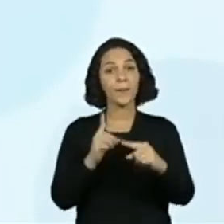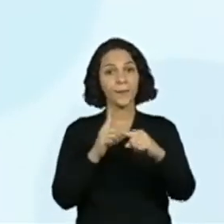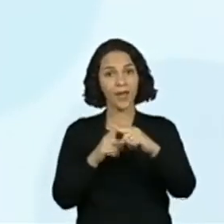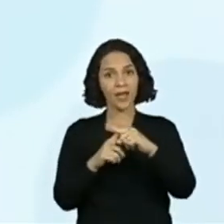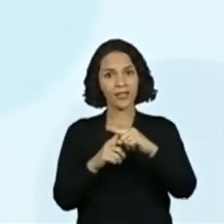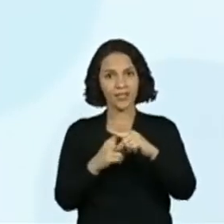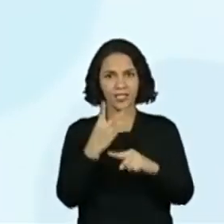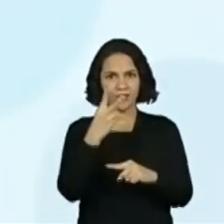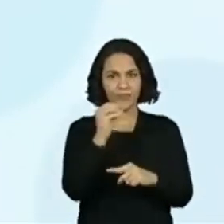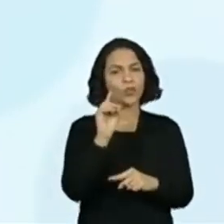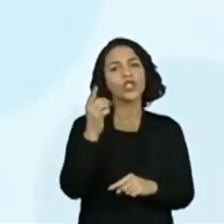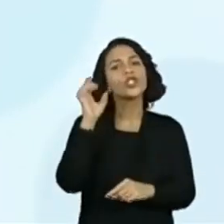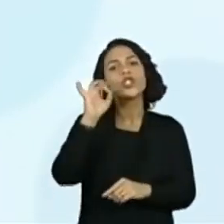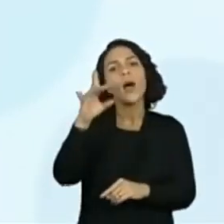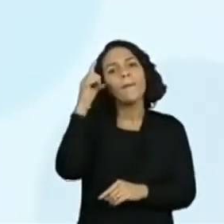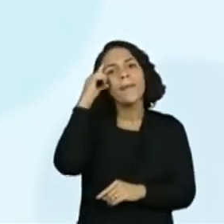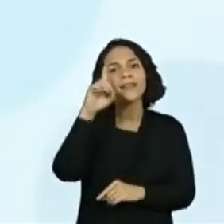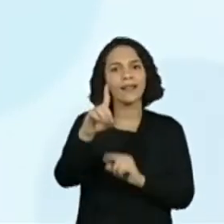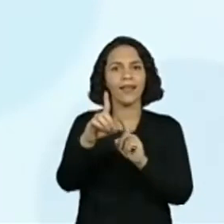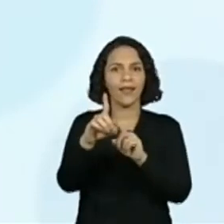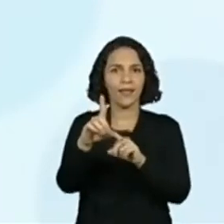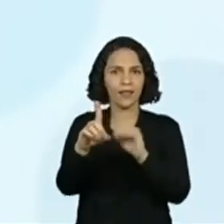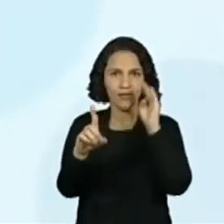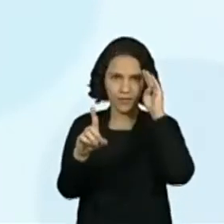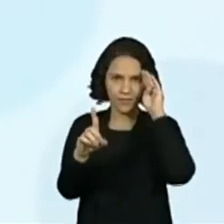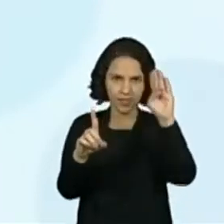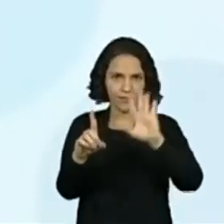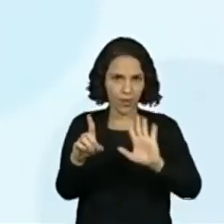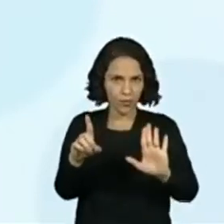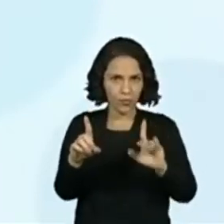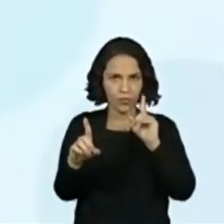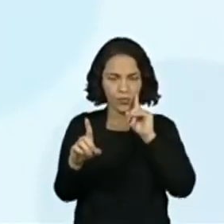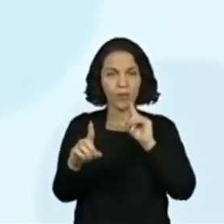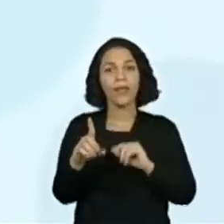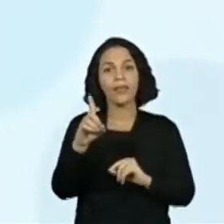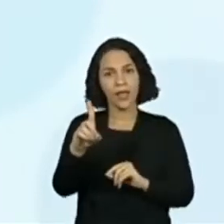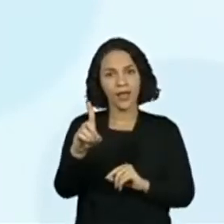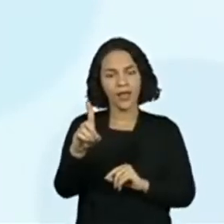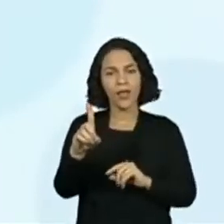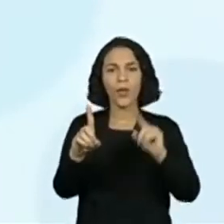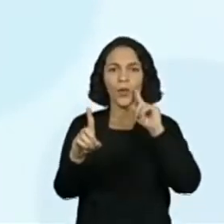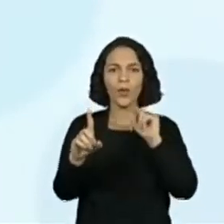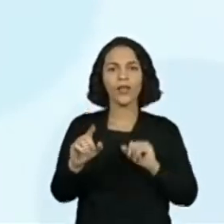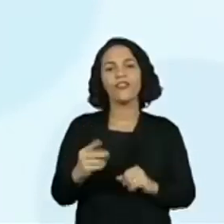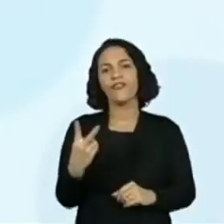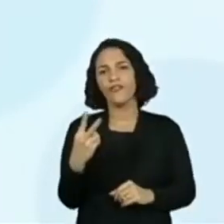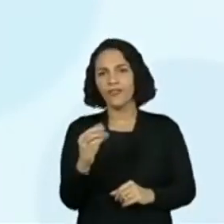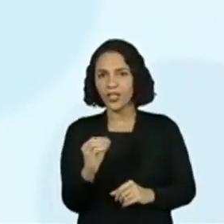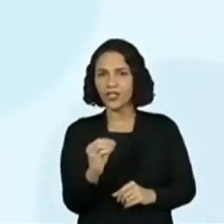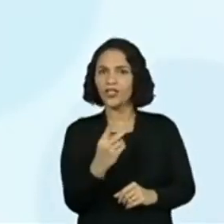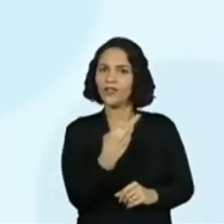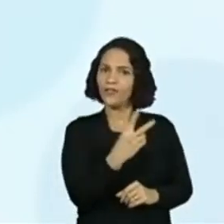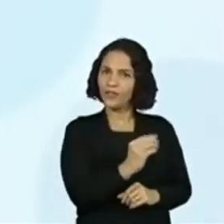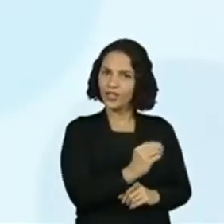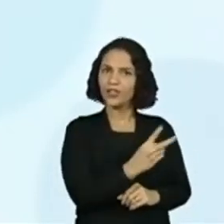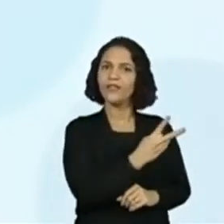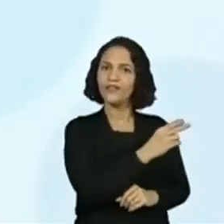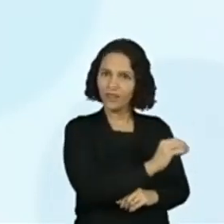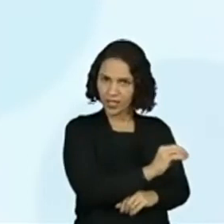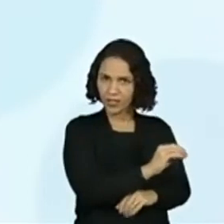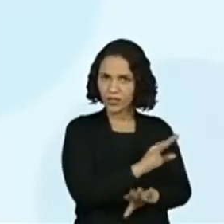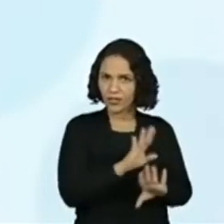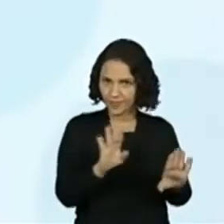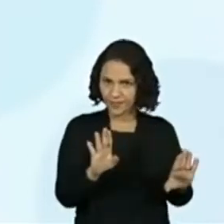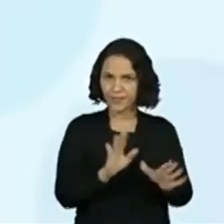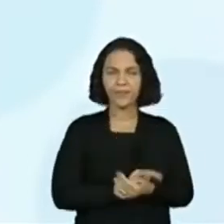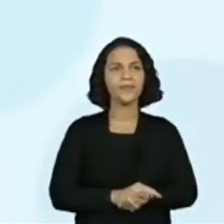mais 20. 20. Então, nós temos duas dezenas de lembrancinhas em cada bandeja e mais